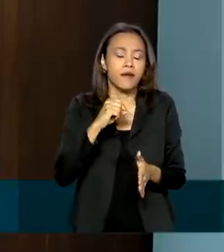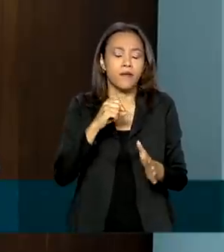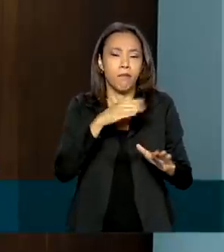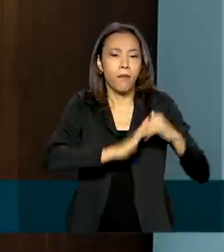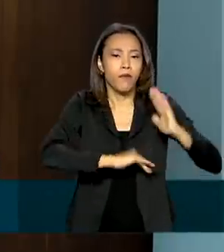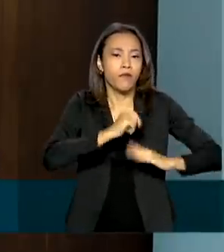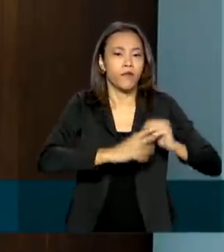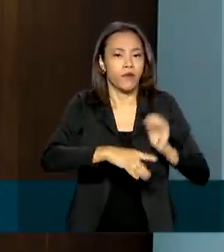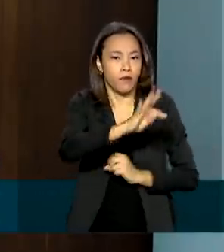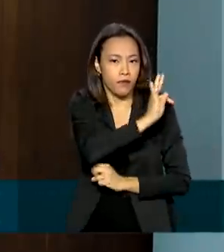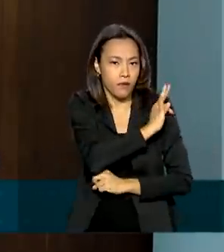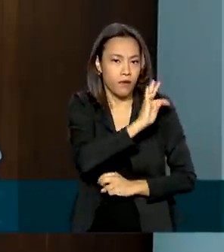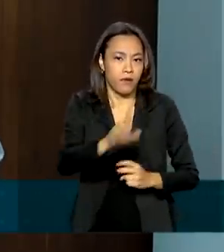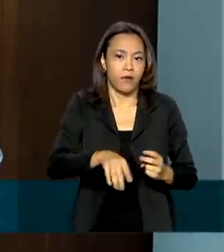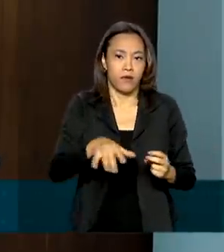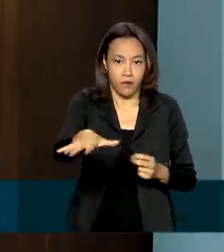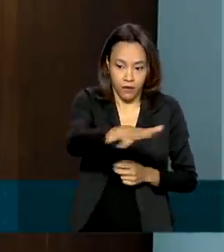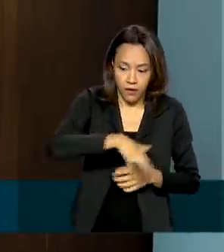né, rural,